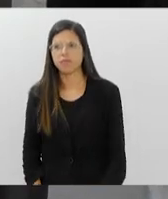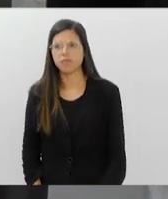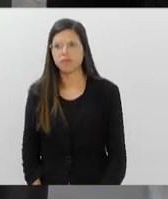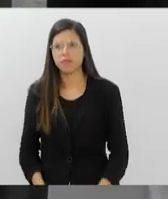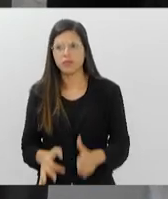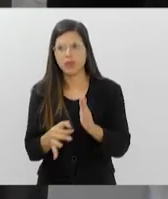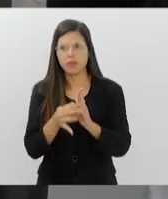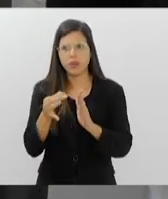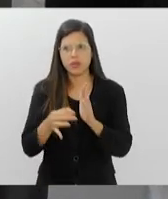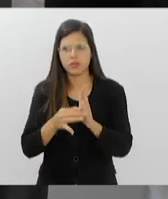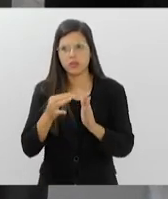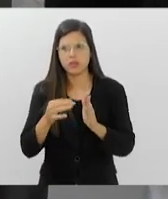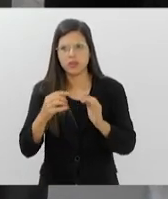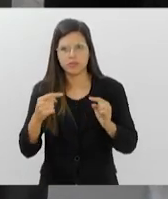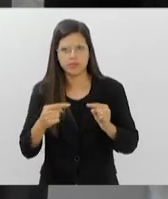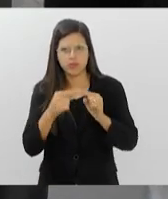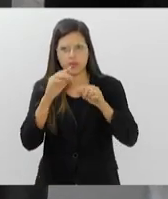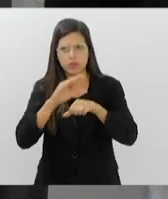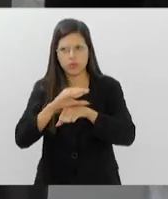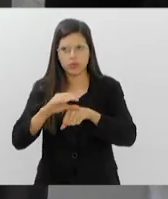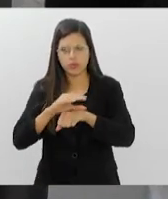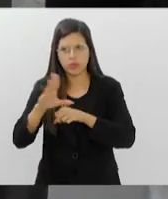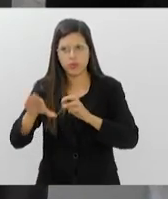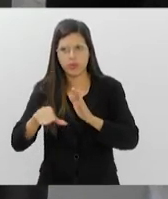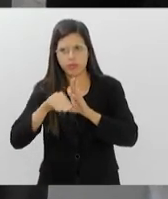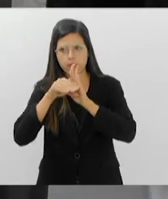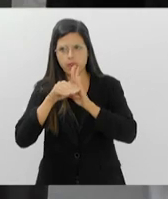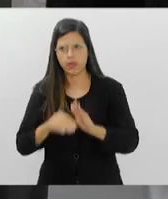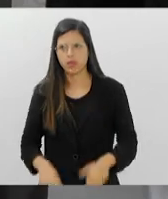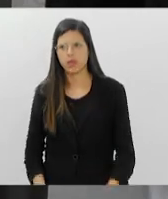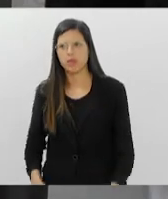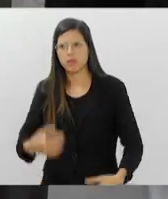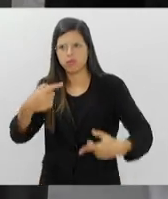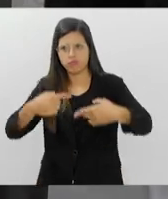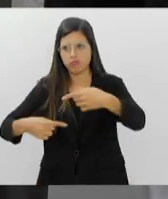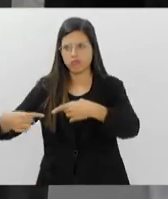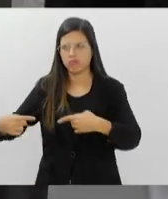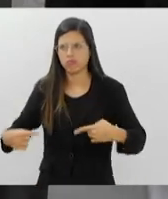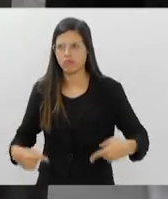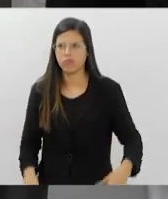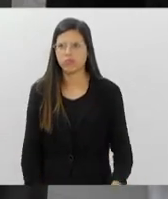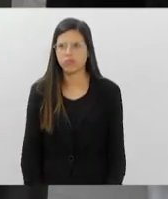O parecer é pela constitucionalidade com emendas. Em discussão.